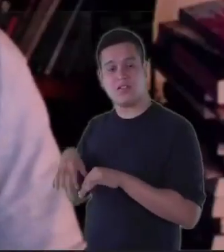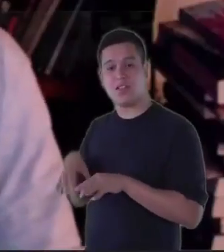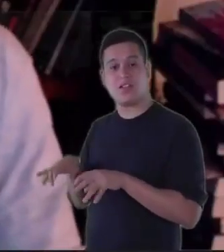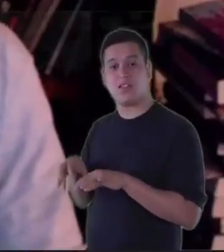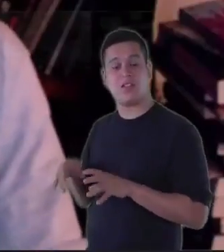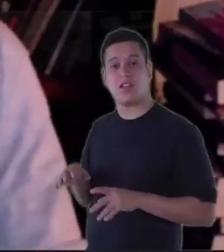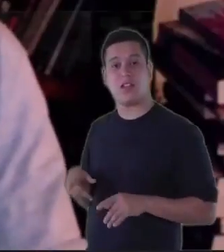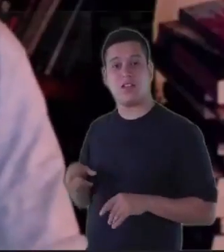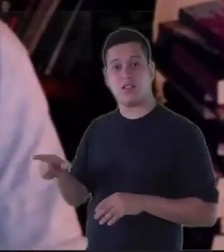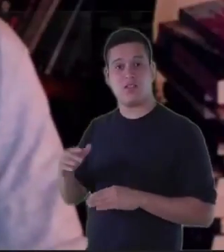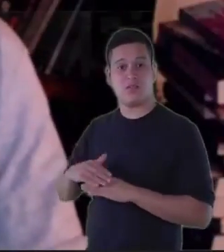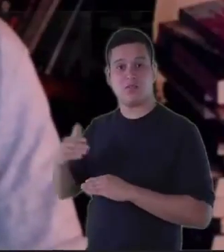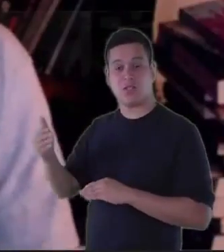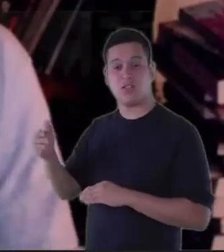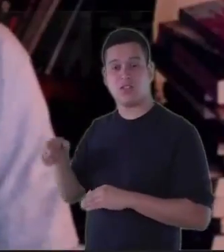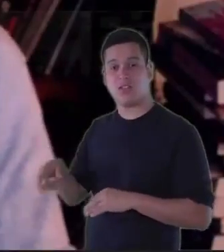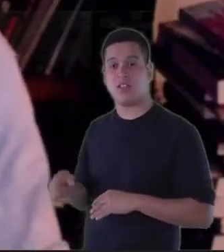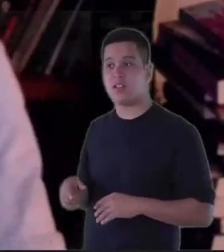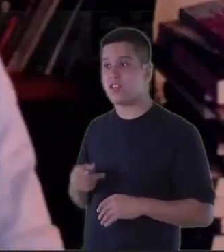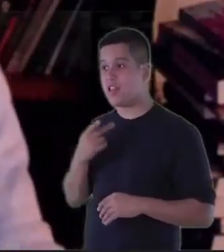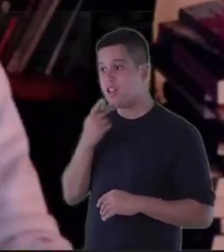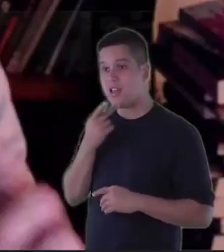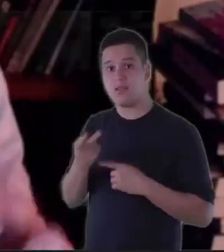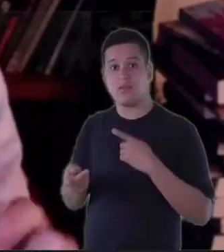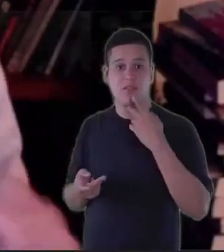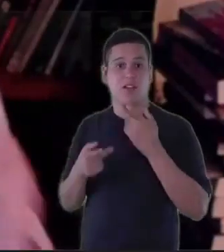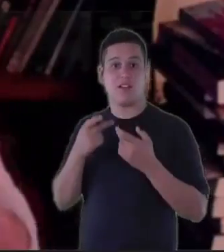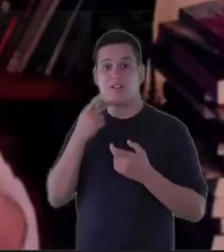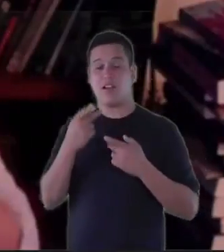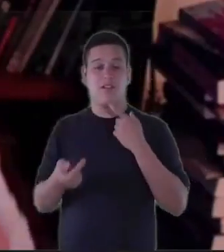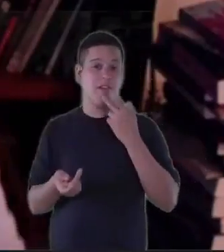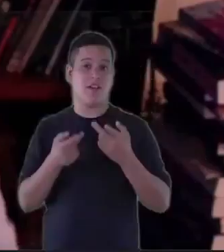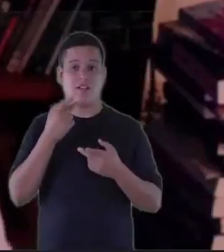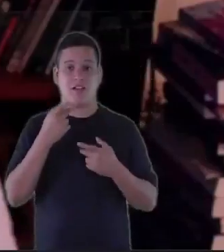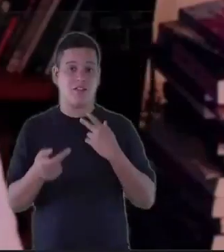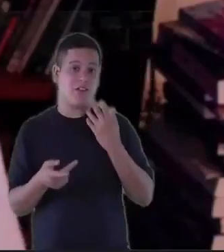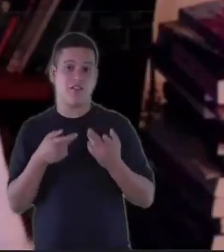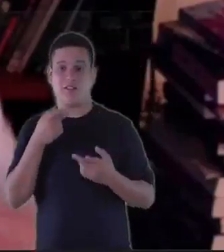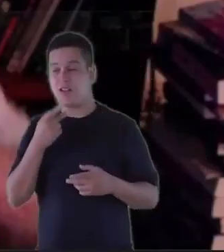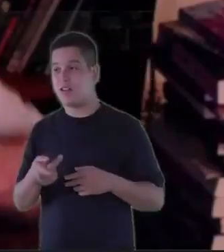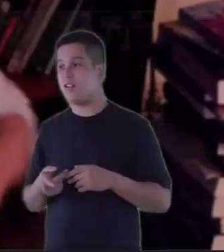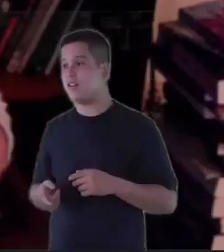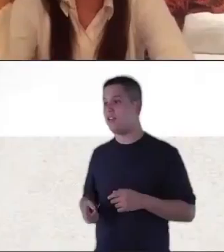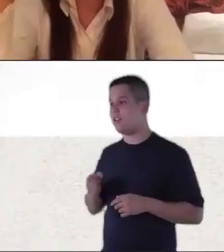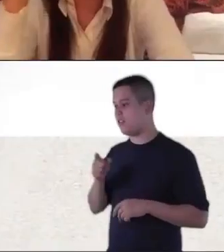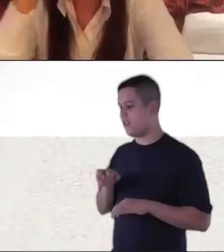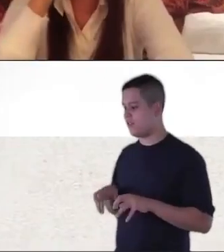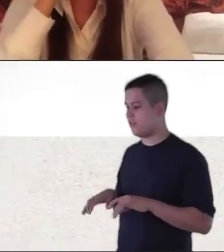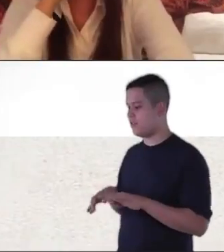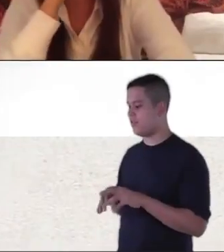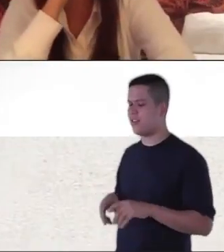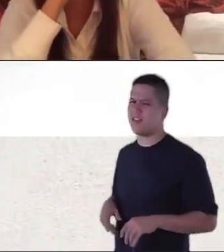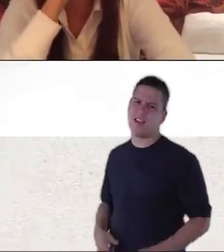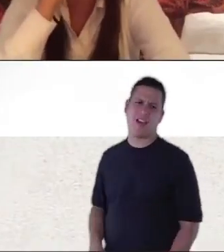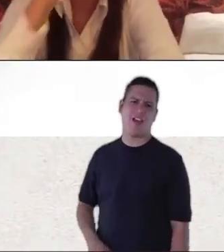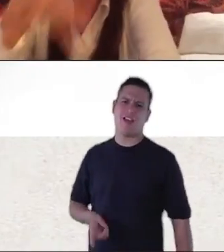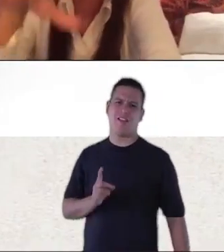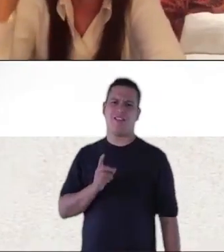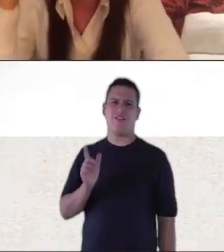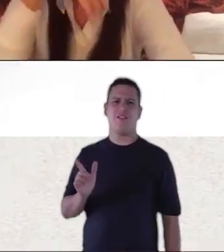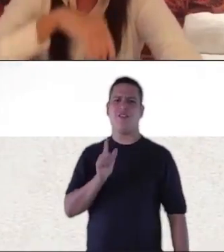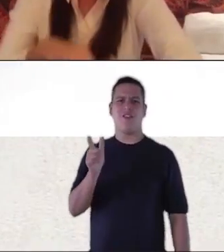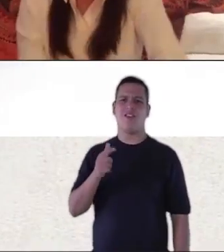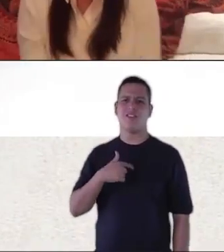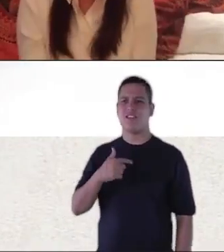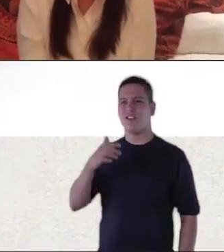no computador, e a Malu dando a fala para ele. Não, ele estava me sacaneando, com certeza. Estava querendo tirar uma onda da minha cara. Mas,